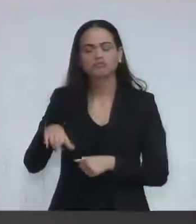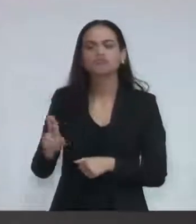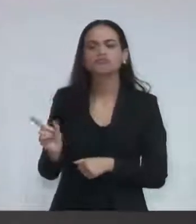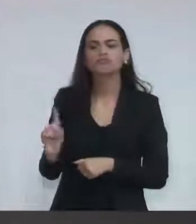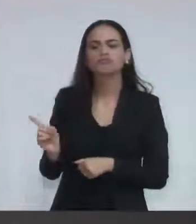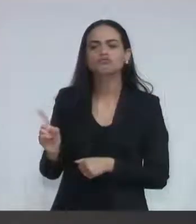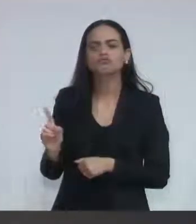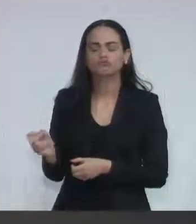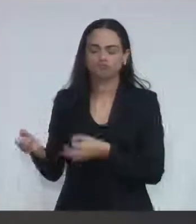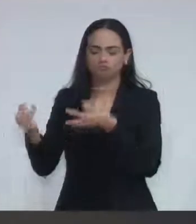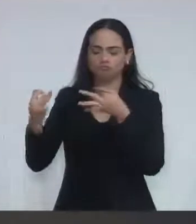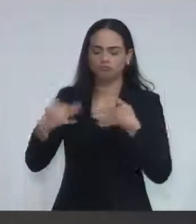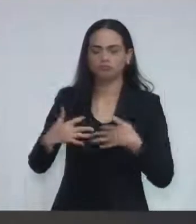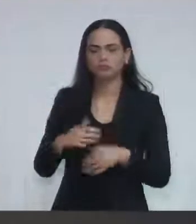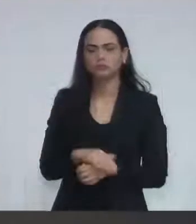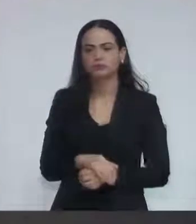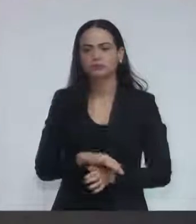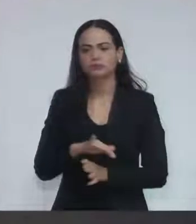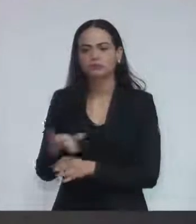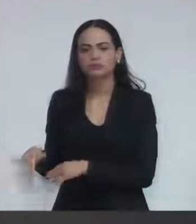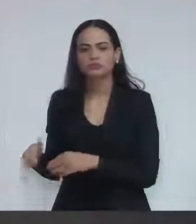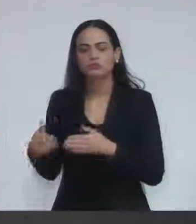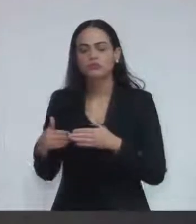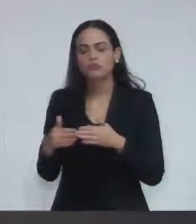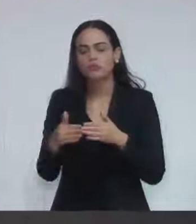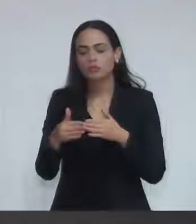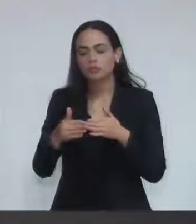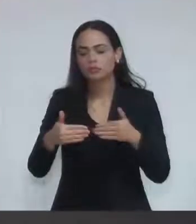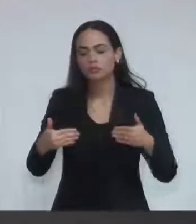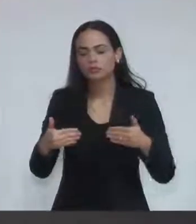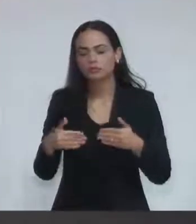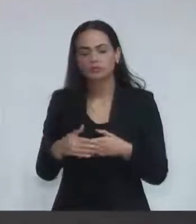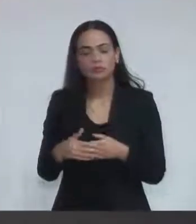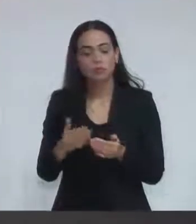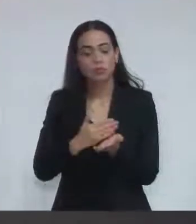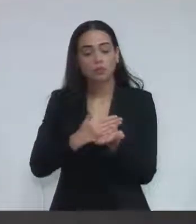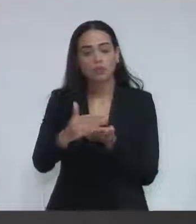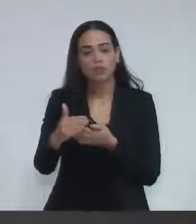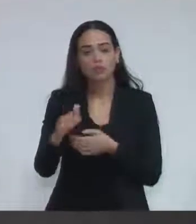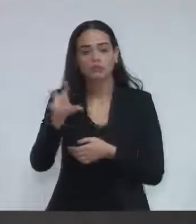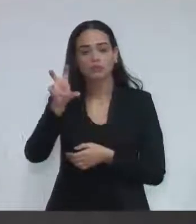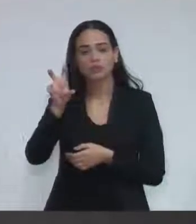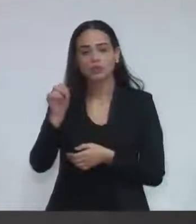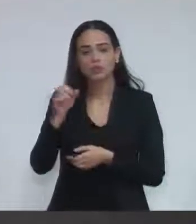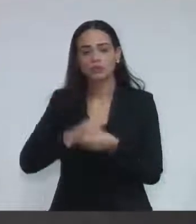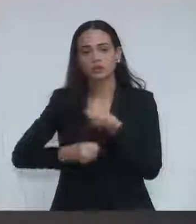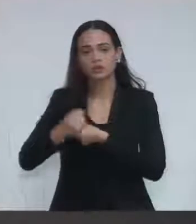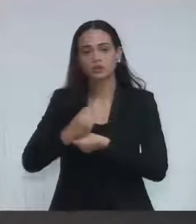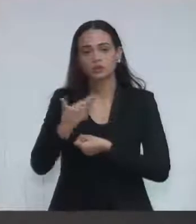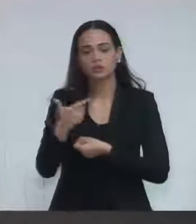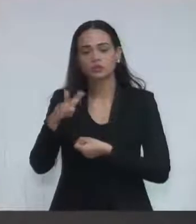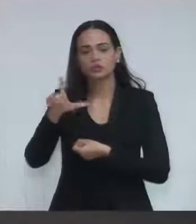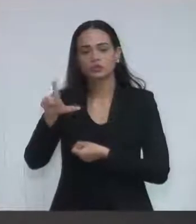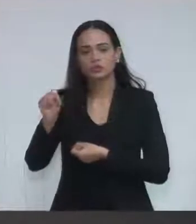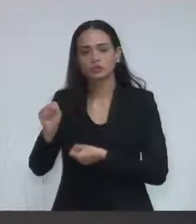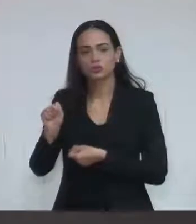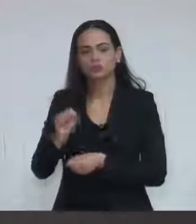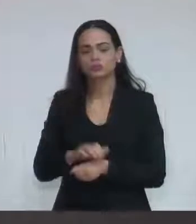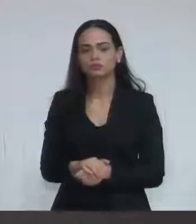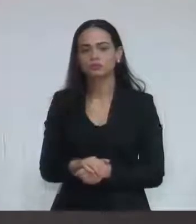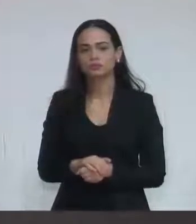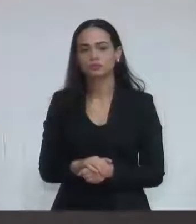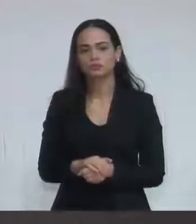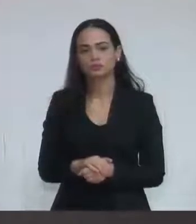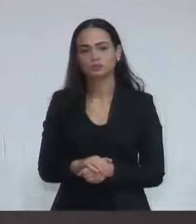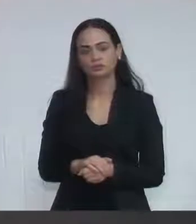Está em votação o requerimento número 51 de 2018. Se alguma das lideranças quiser encaminhá-lo, não havendo nenhuma